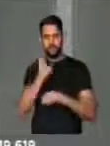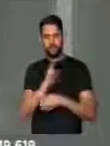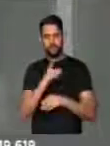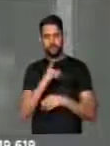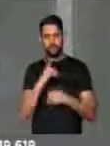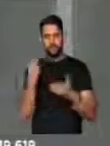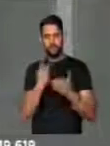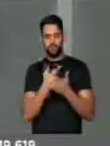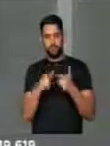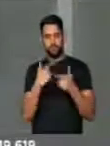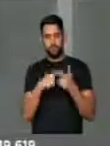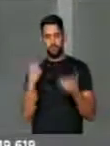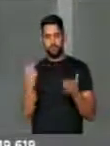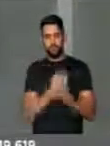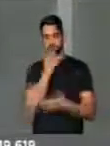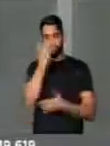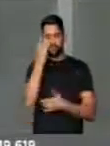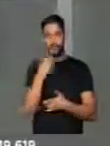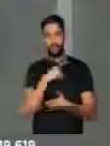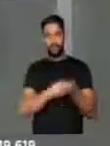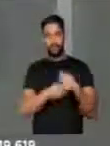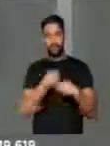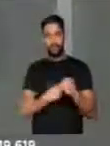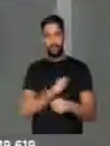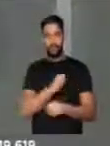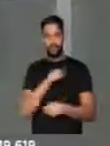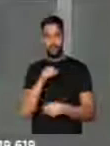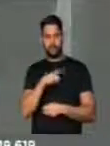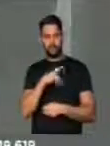Brasil da situação catastrófica que a economia está